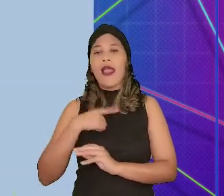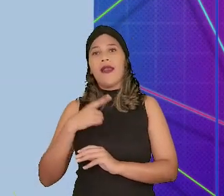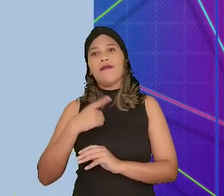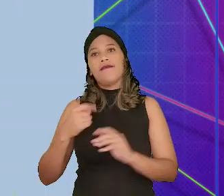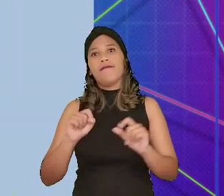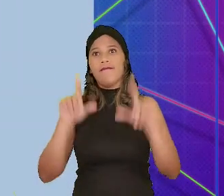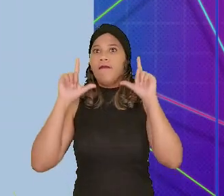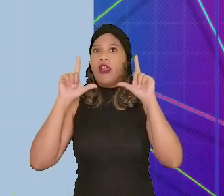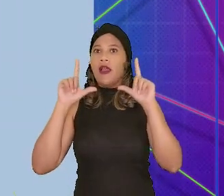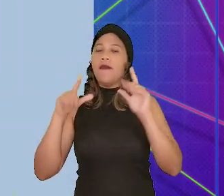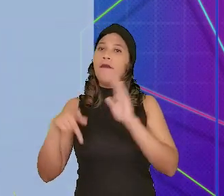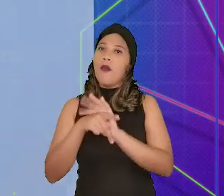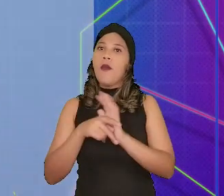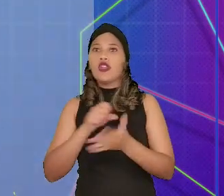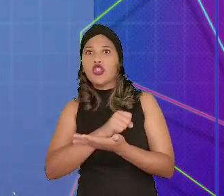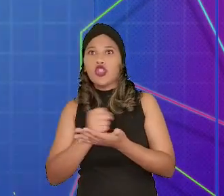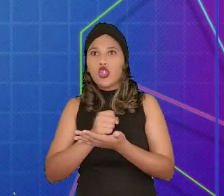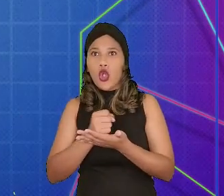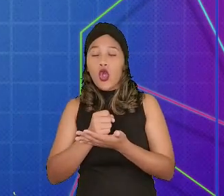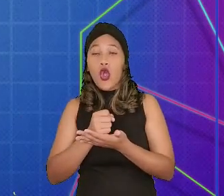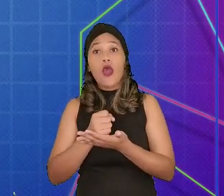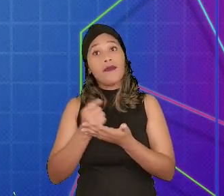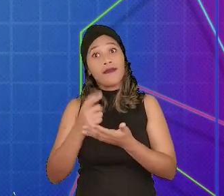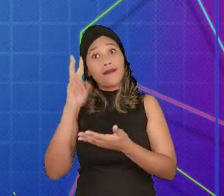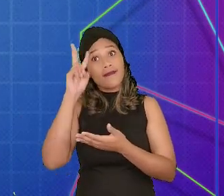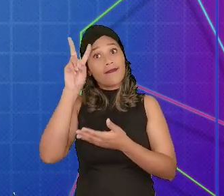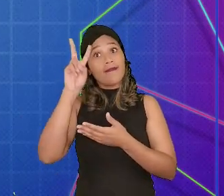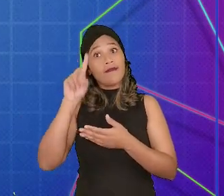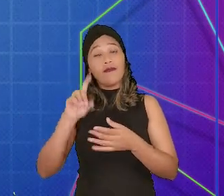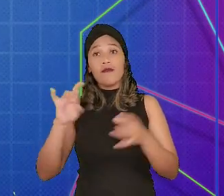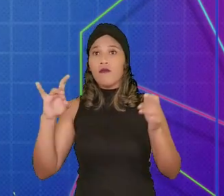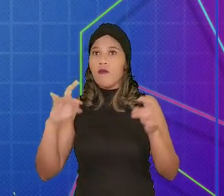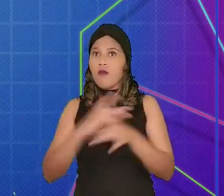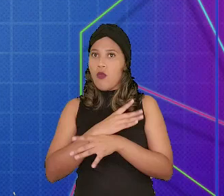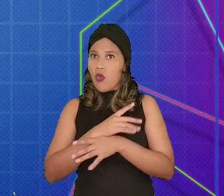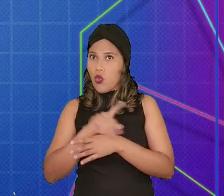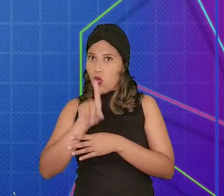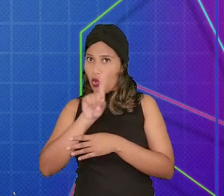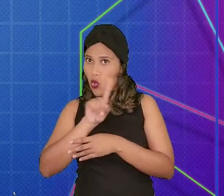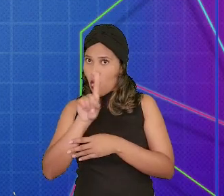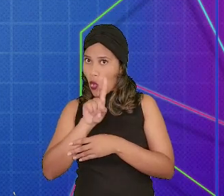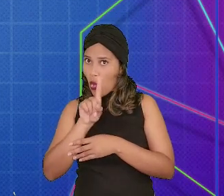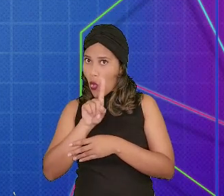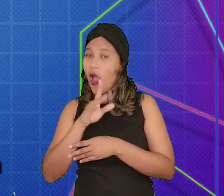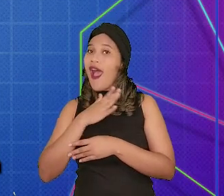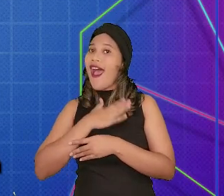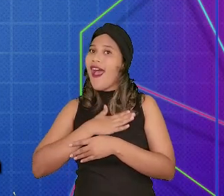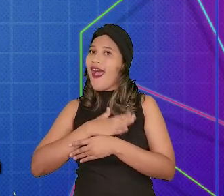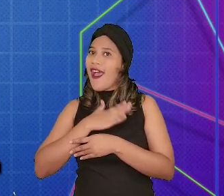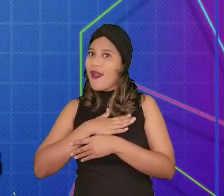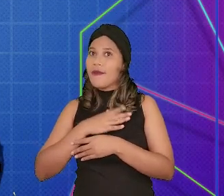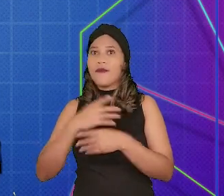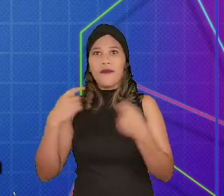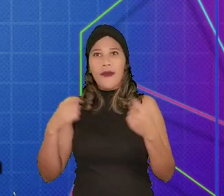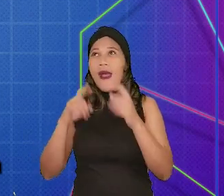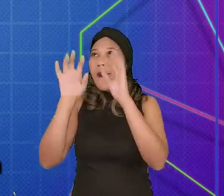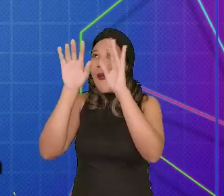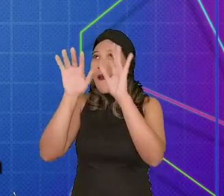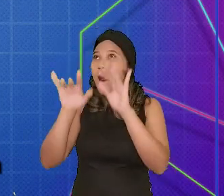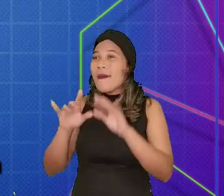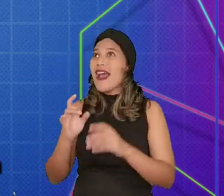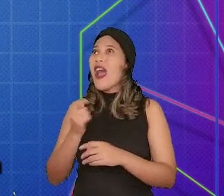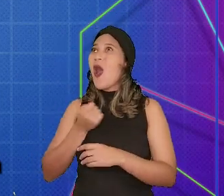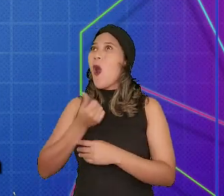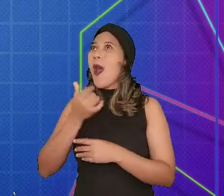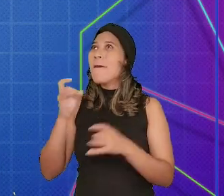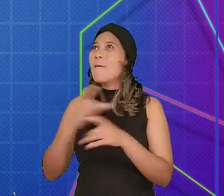do jogador. Galera, é sempre bom lembrar que um jogo concluído não é um jogo pronto. Estou dizendo isso porque é muito